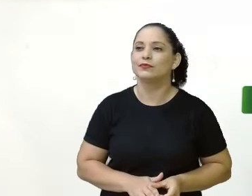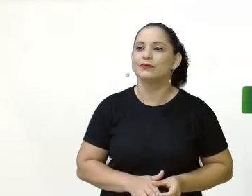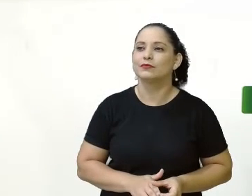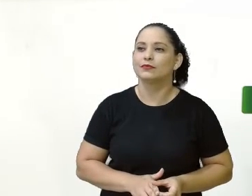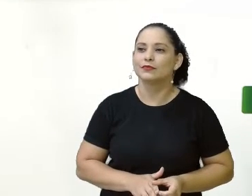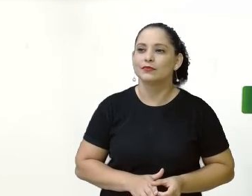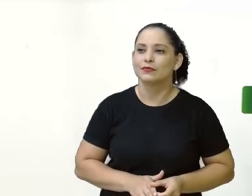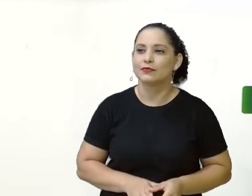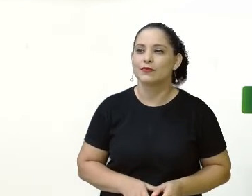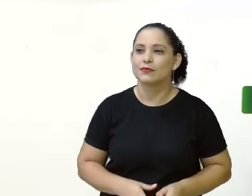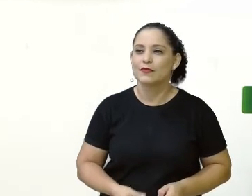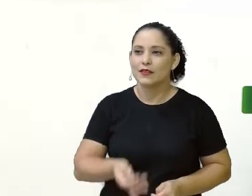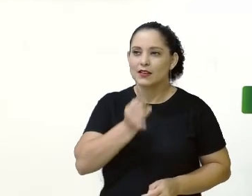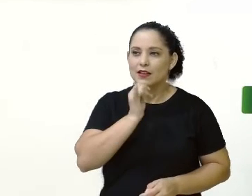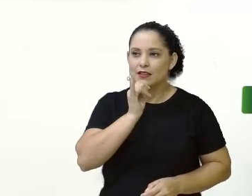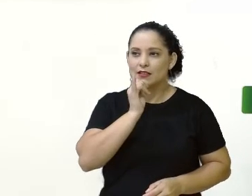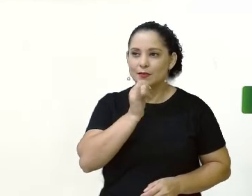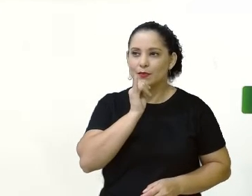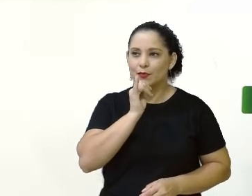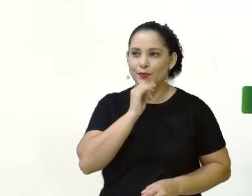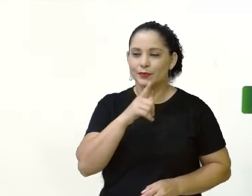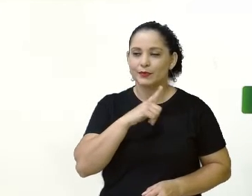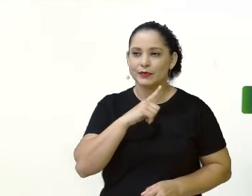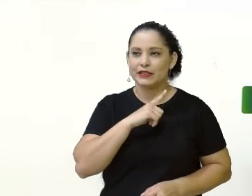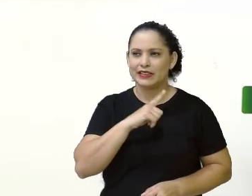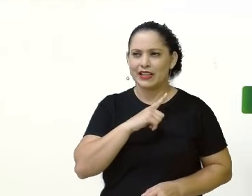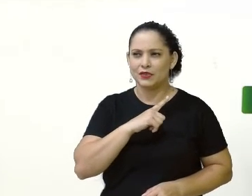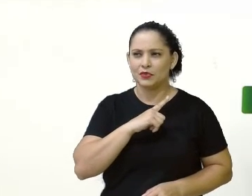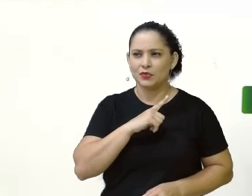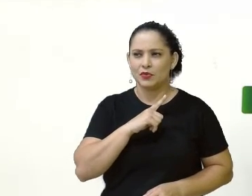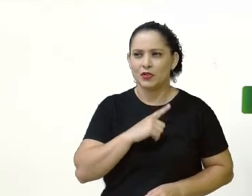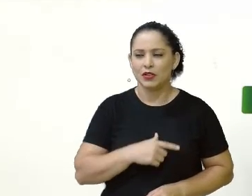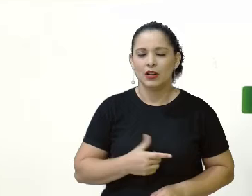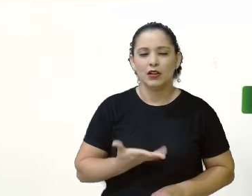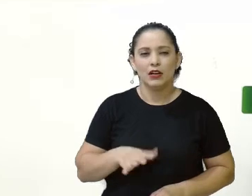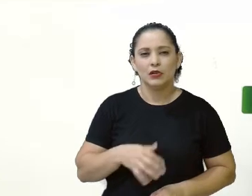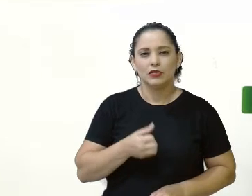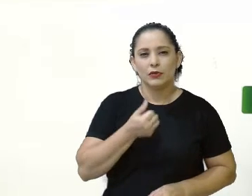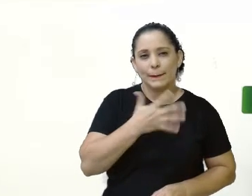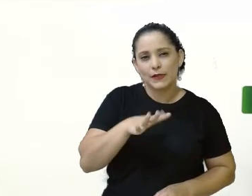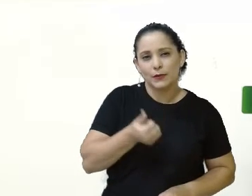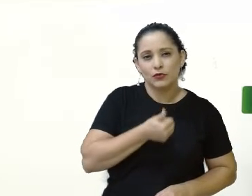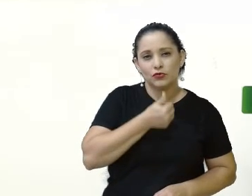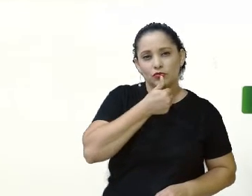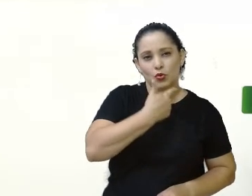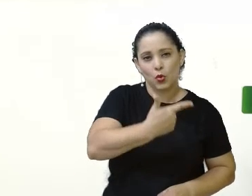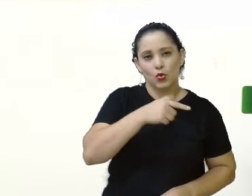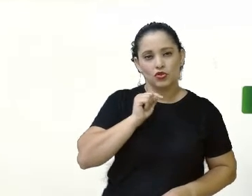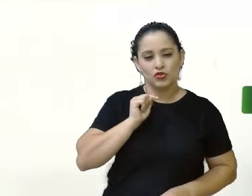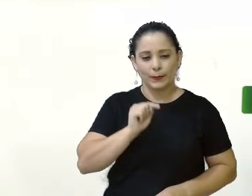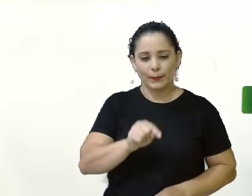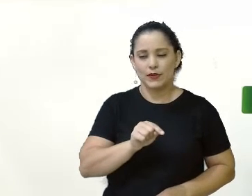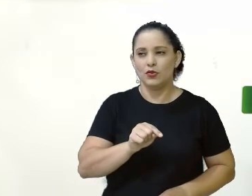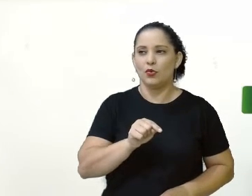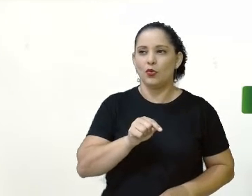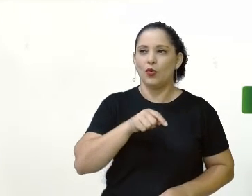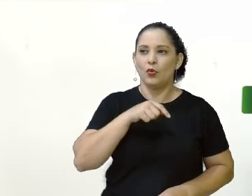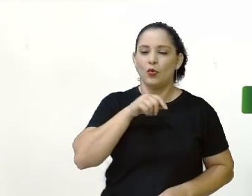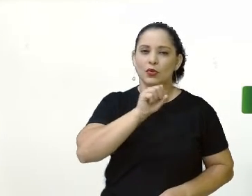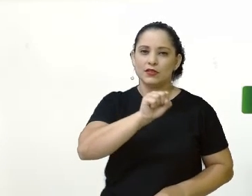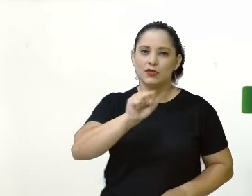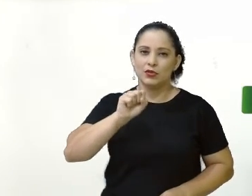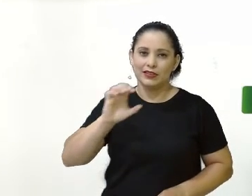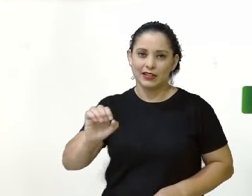tenho uma encomenda de 2.880 livros. A livraria tem